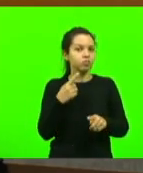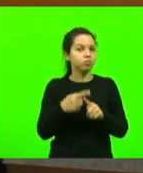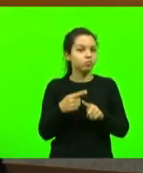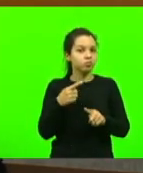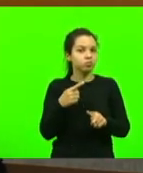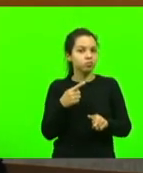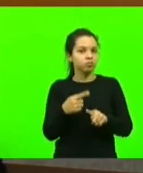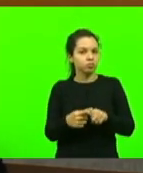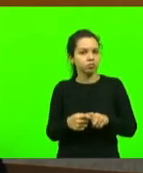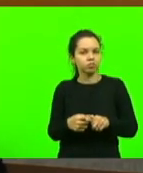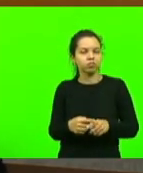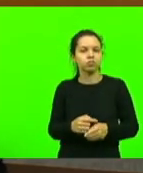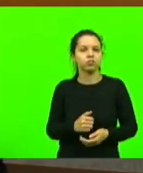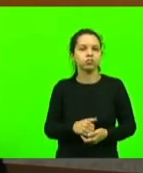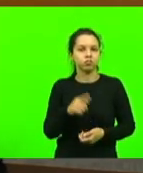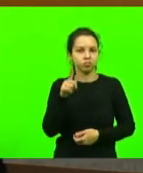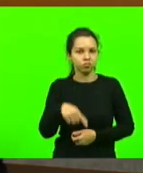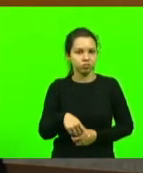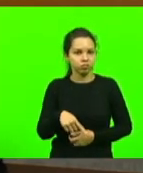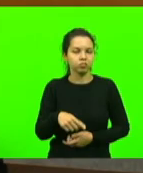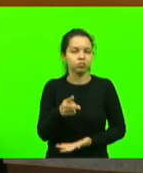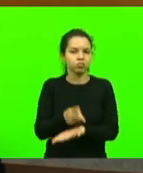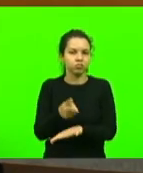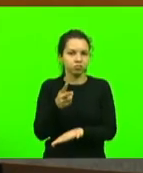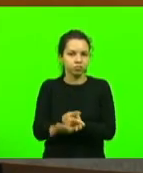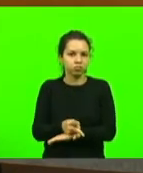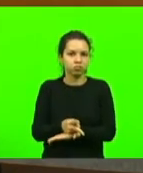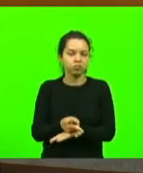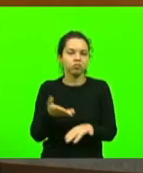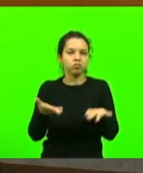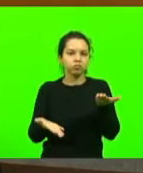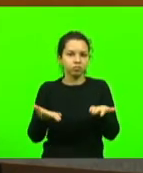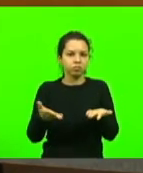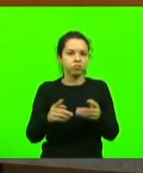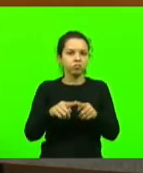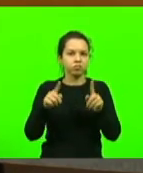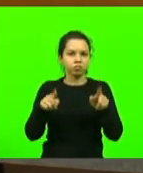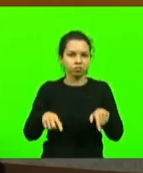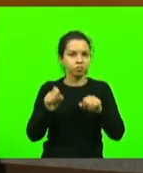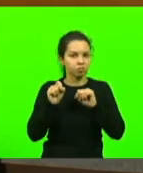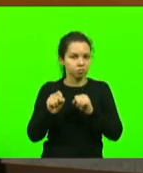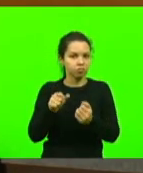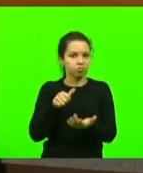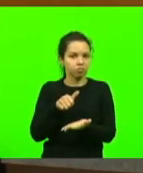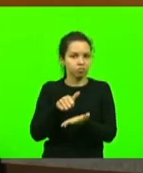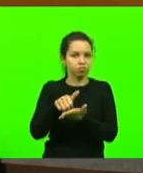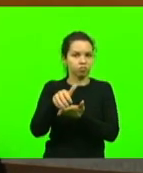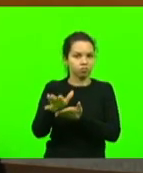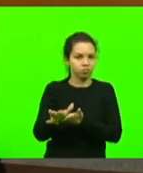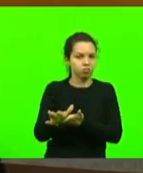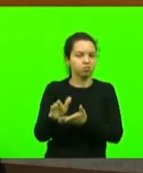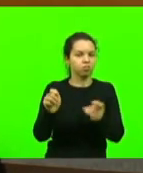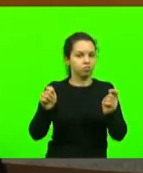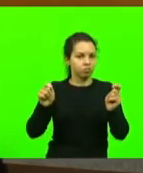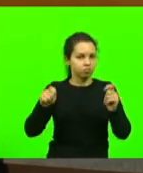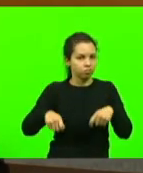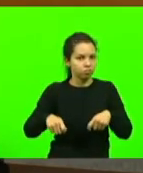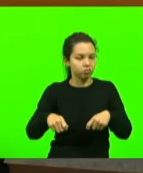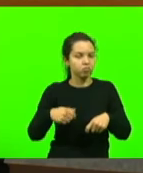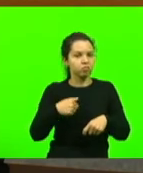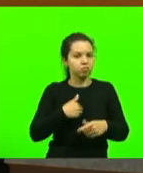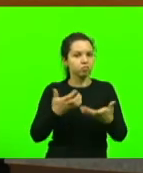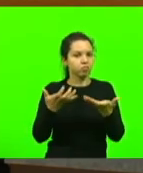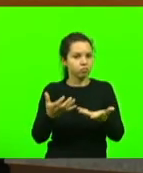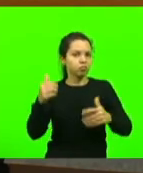relativa à estabilidade e o servidor pode ser emitido a partir das avaliações eu